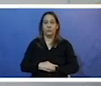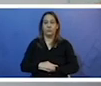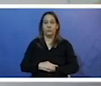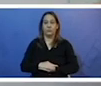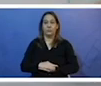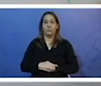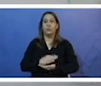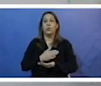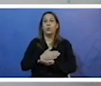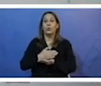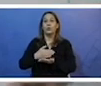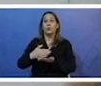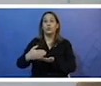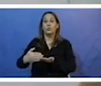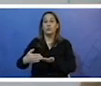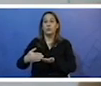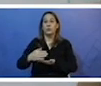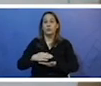Próximo.